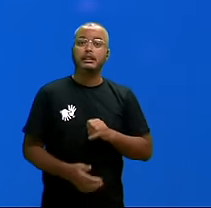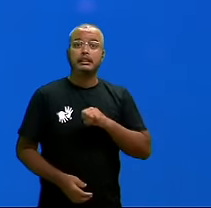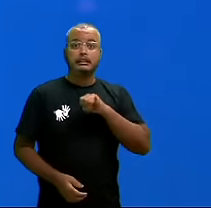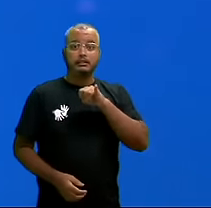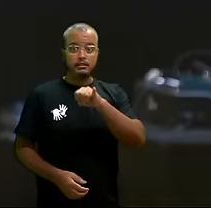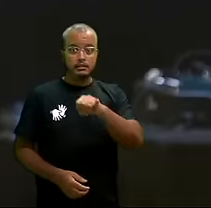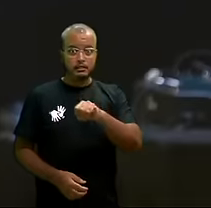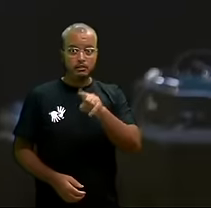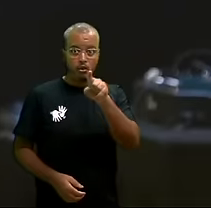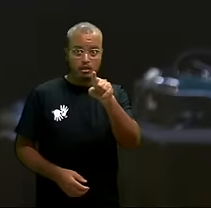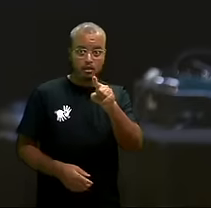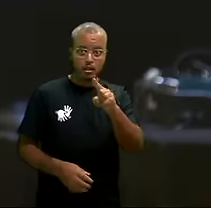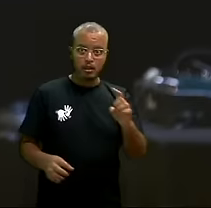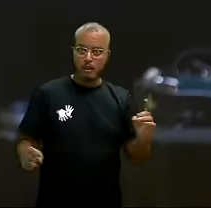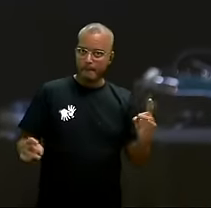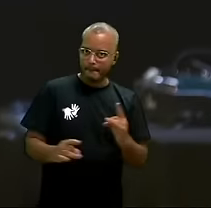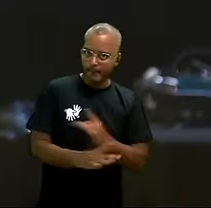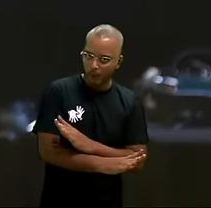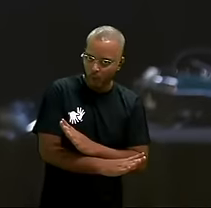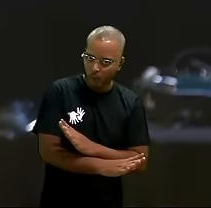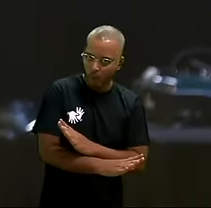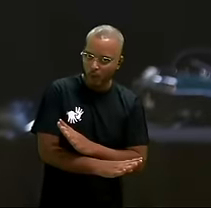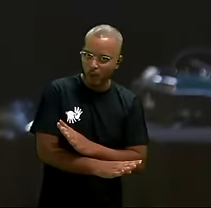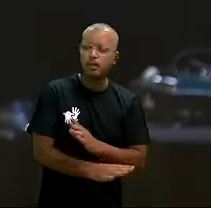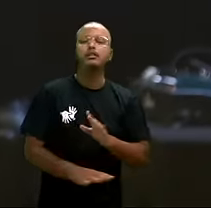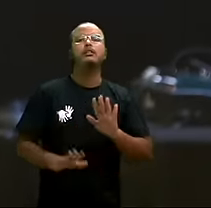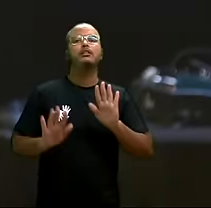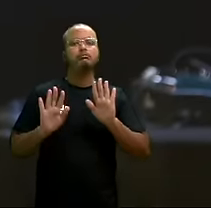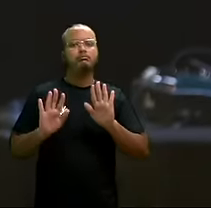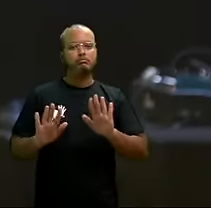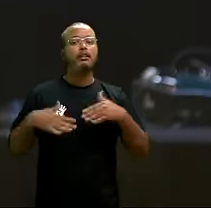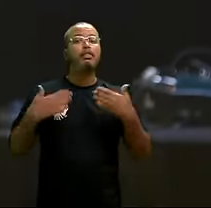pronto, então não é hora de parar.